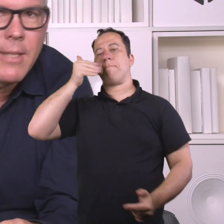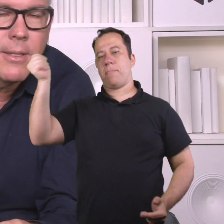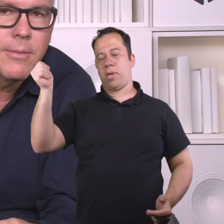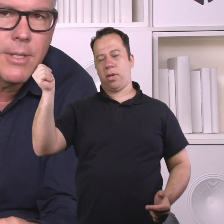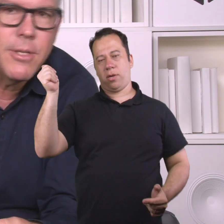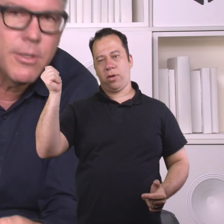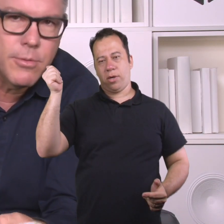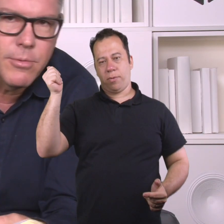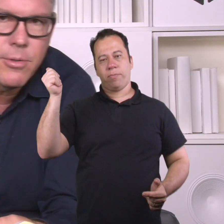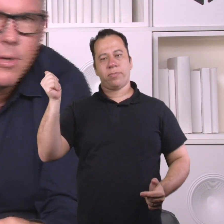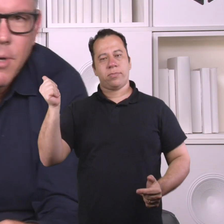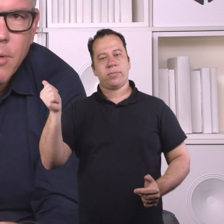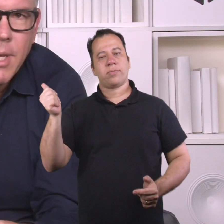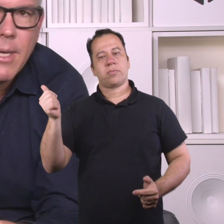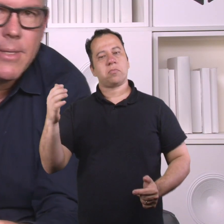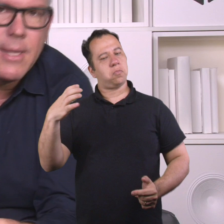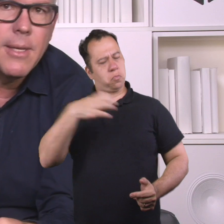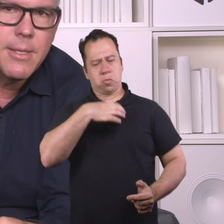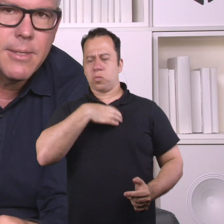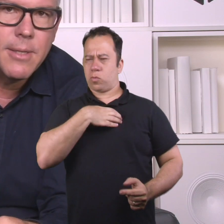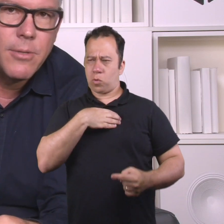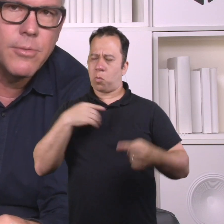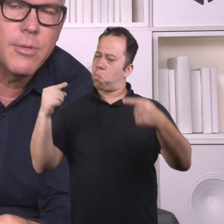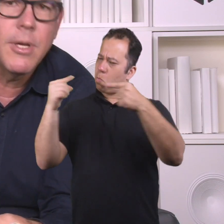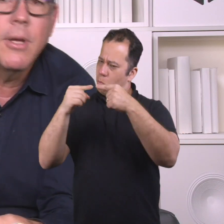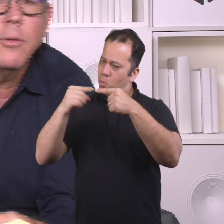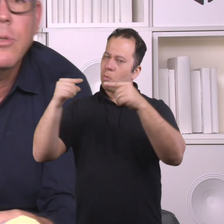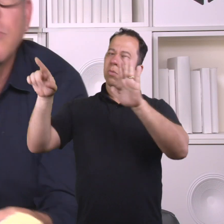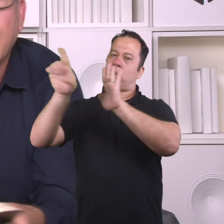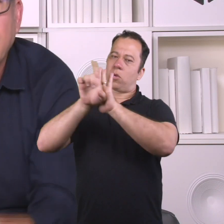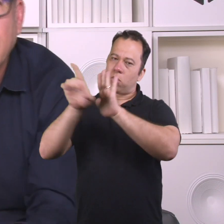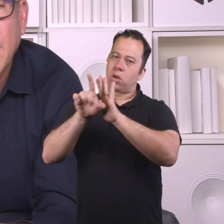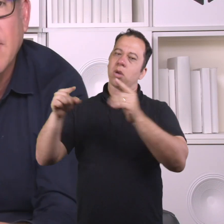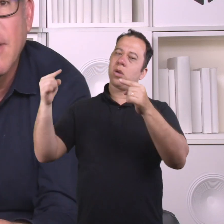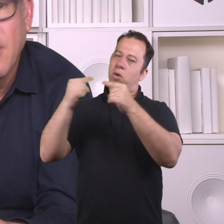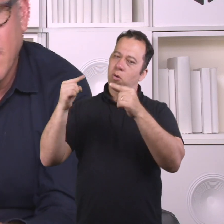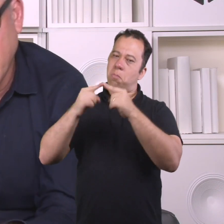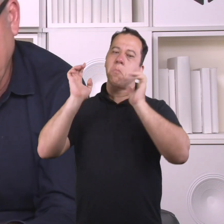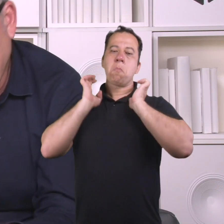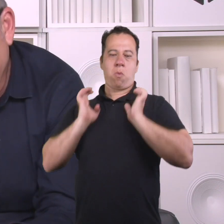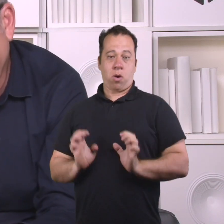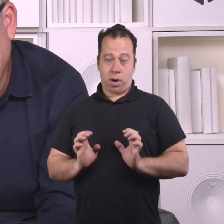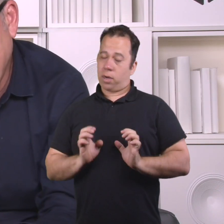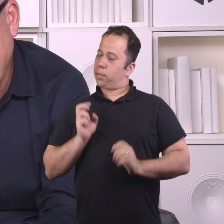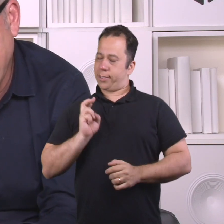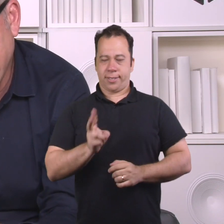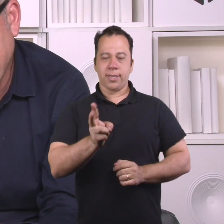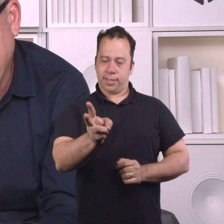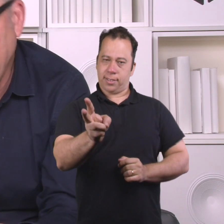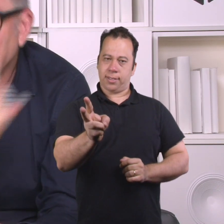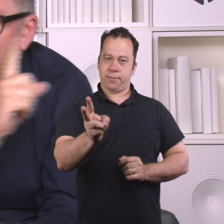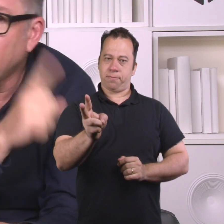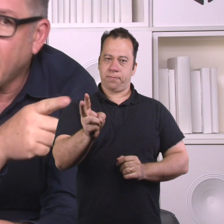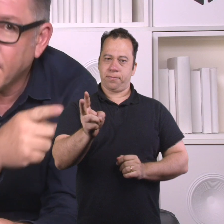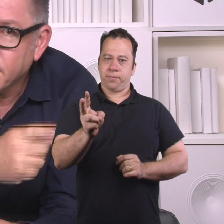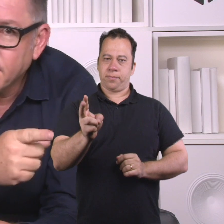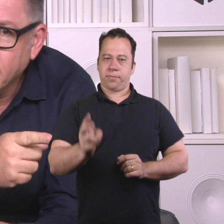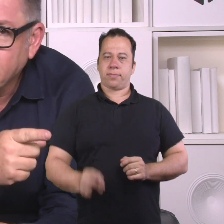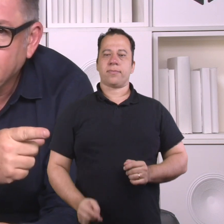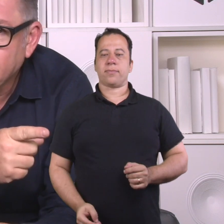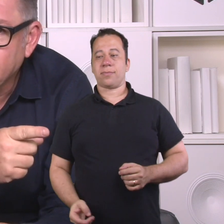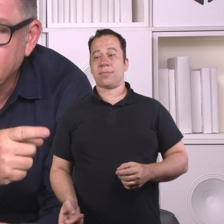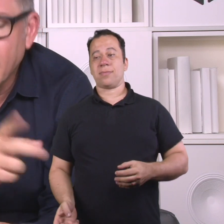devolver nada e não ter dinheiro sujo ou riqueza ilícita e suja no seu bolso. Mas no Manual de Finanças de Jesus tem